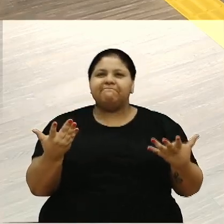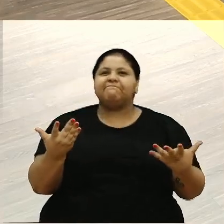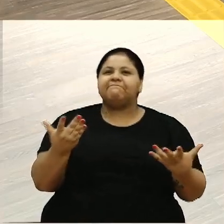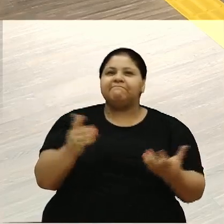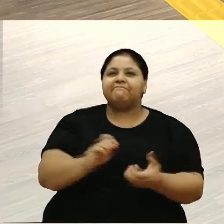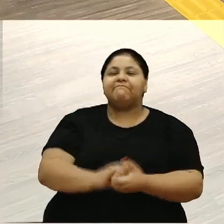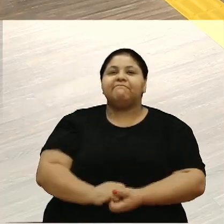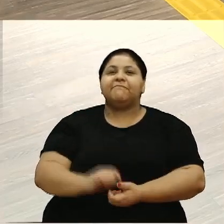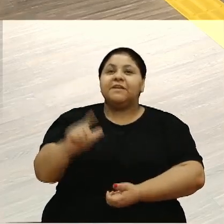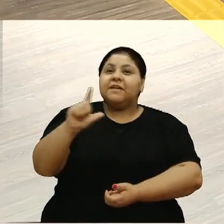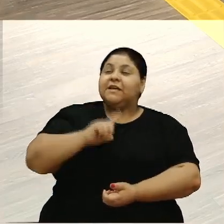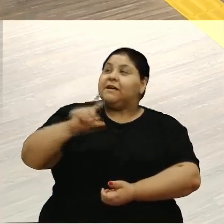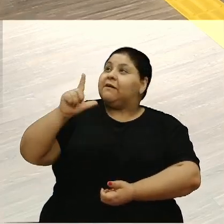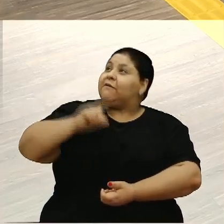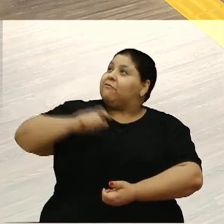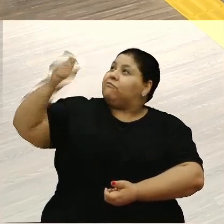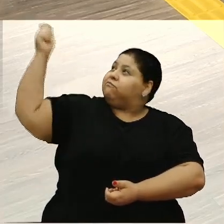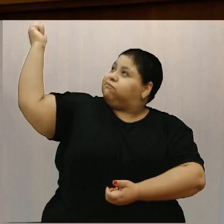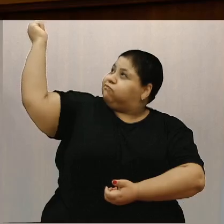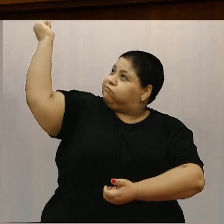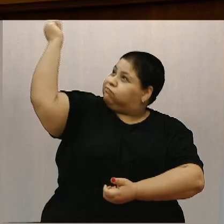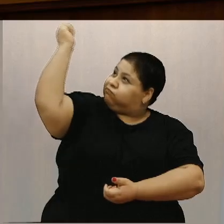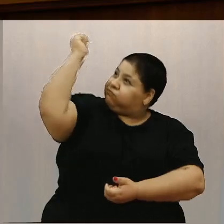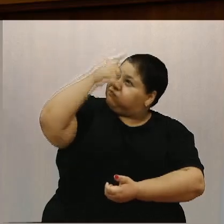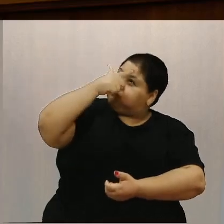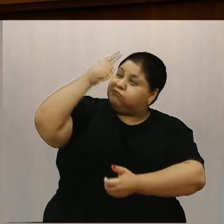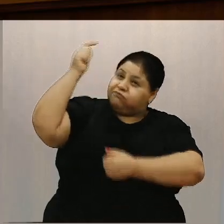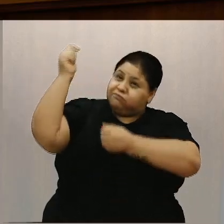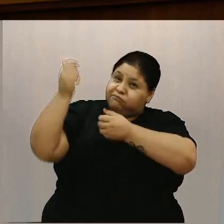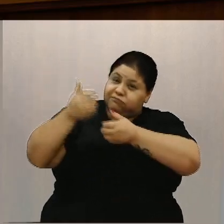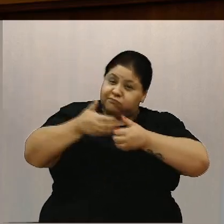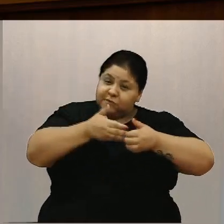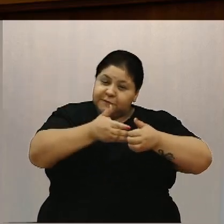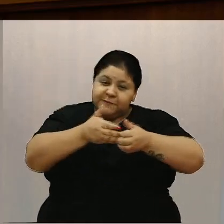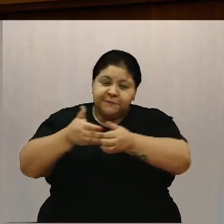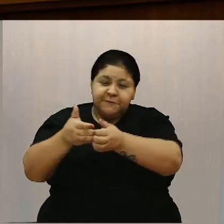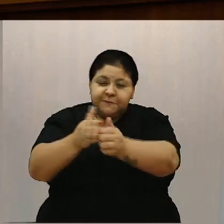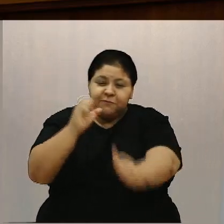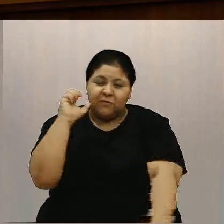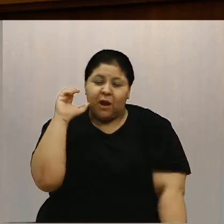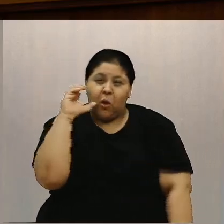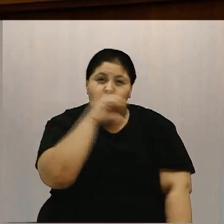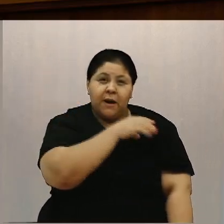tem o sol como uma brasa que ainda arde,